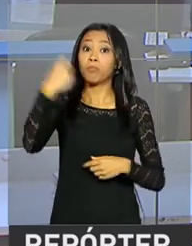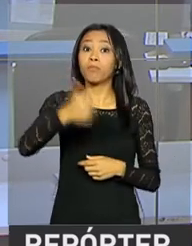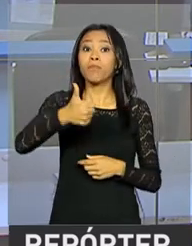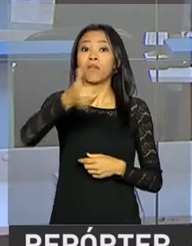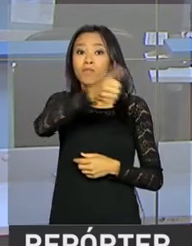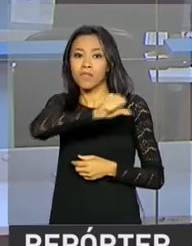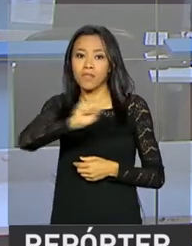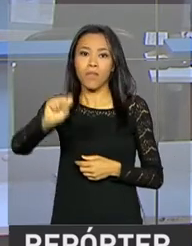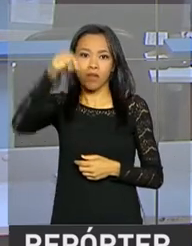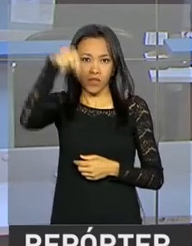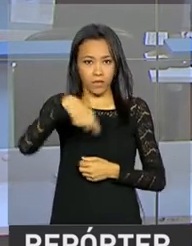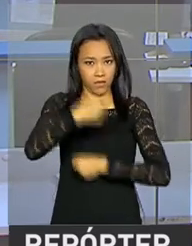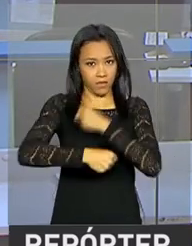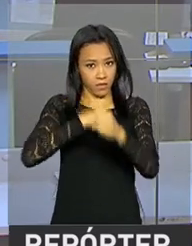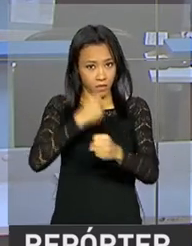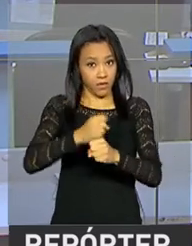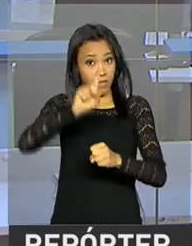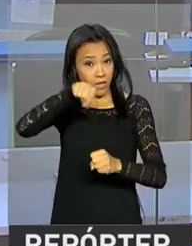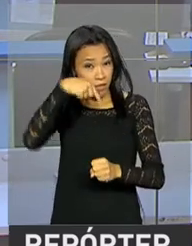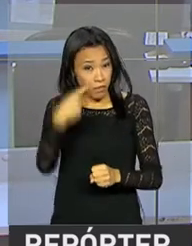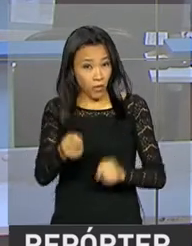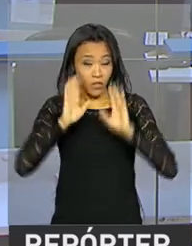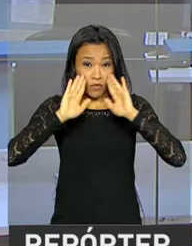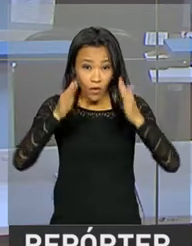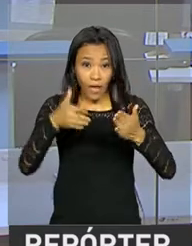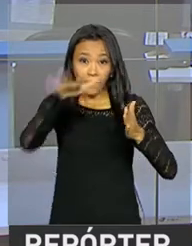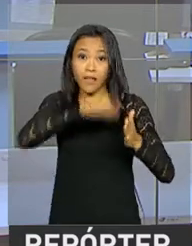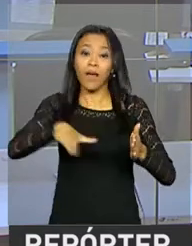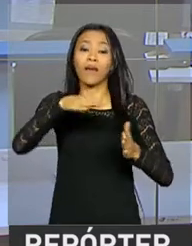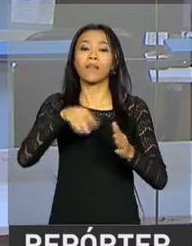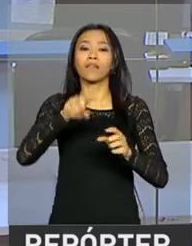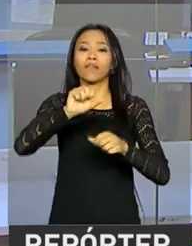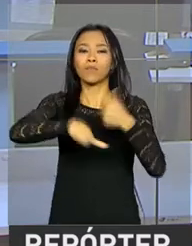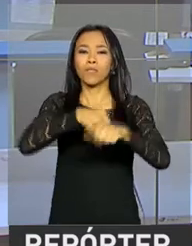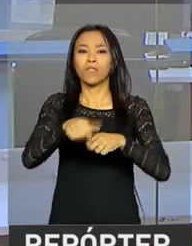ano, para, em seguida, priorizar a reforma fiscal.